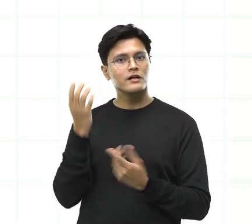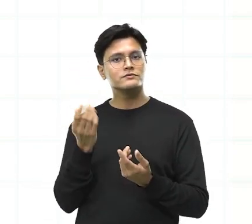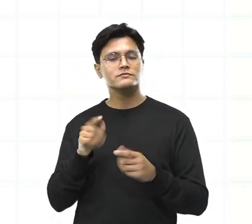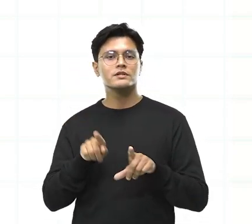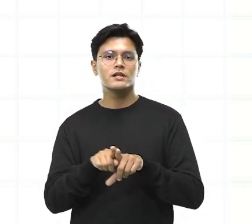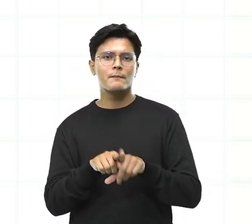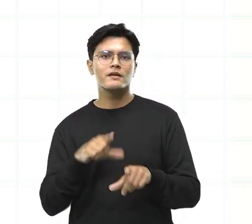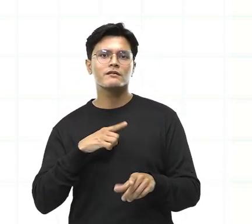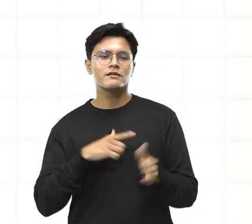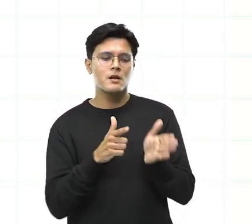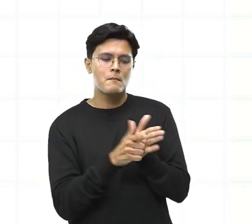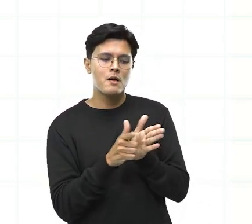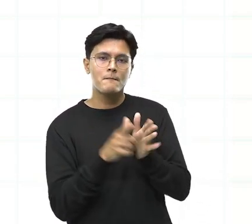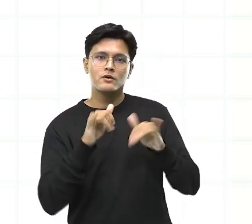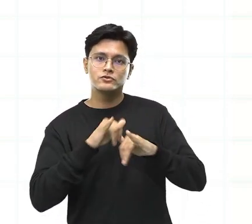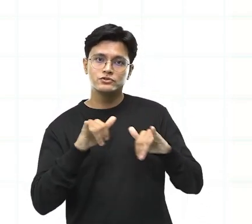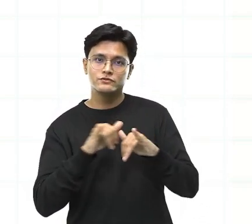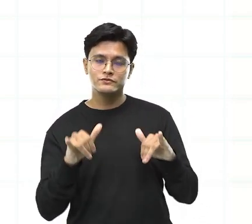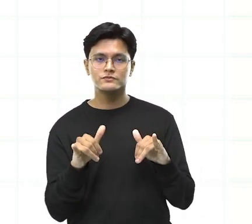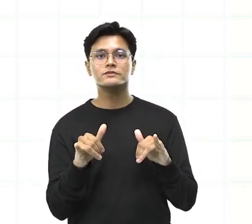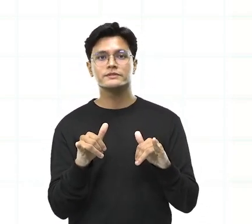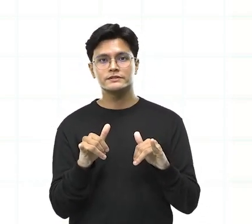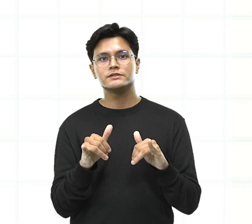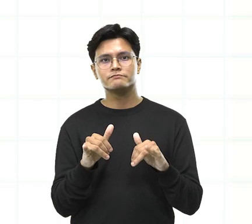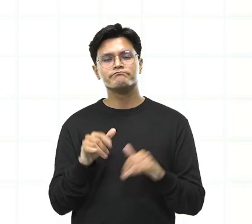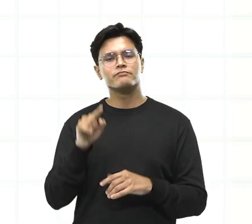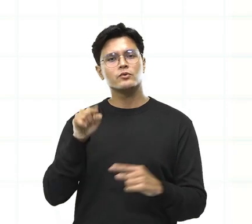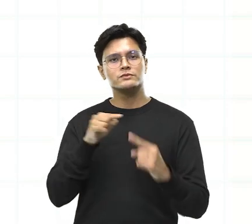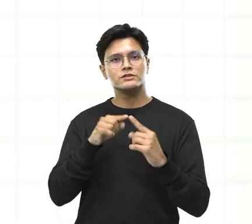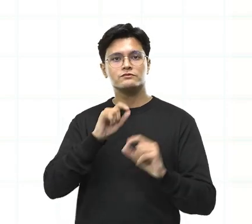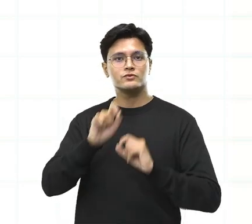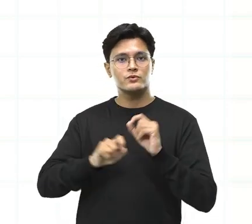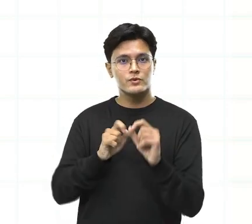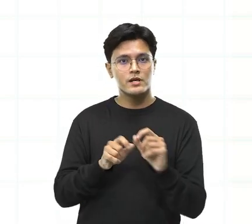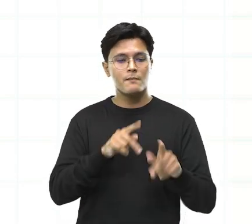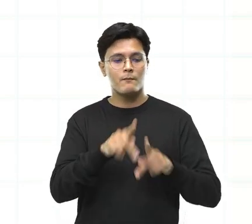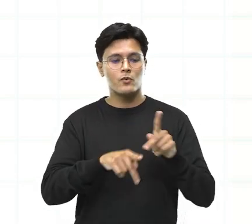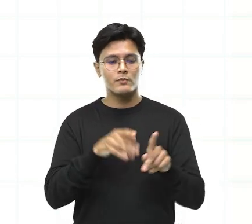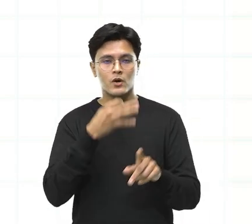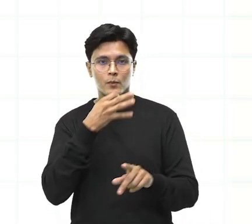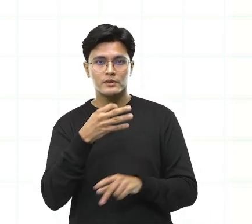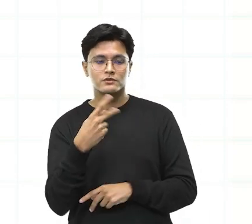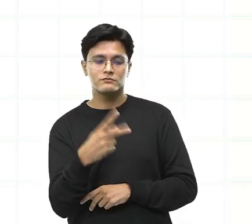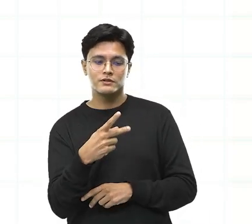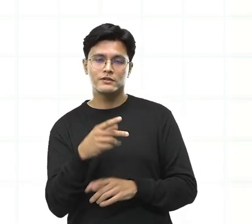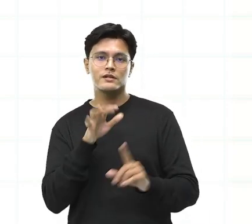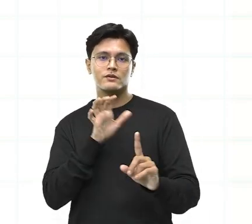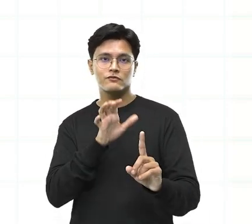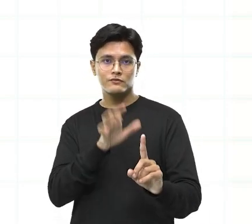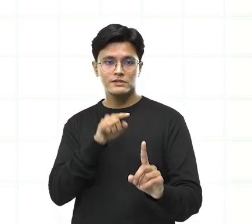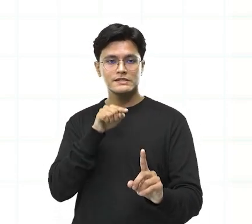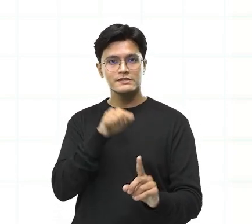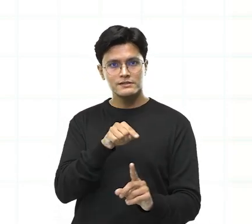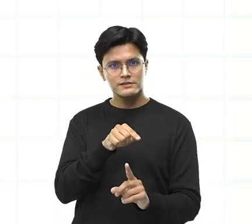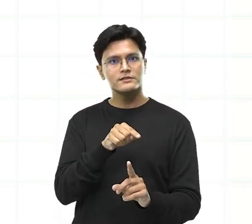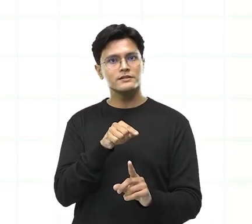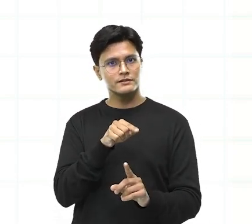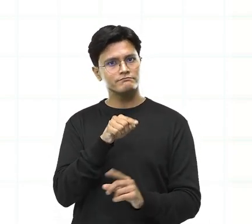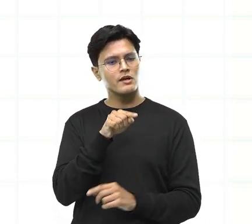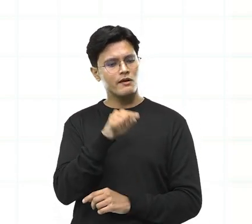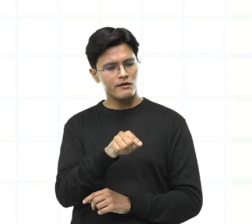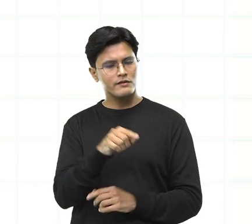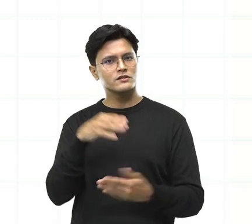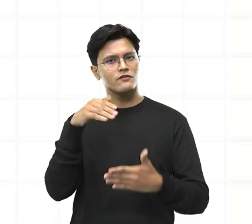também, né? Que são utilizados para eu influenciar essa opinião pública para atrair votos, né? Para aquele